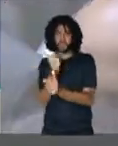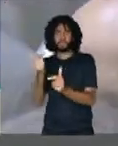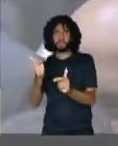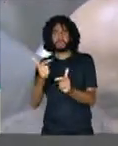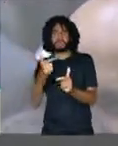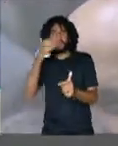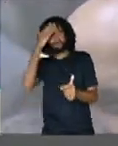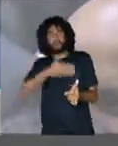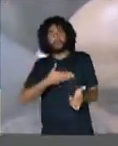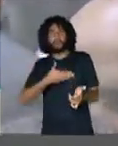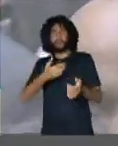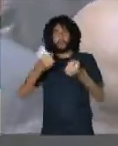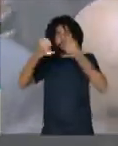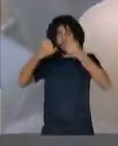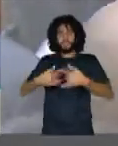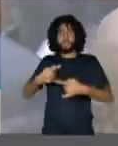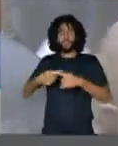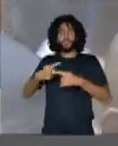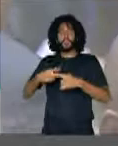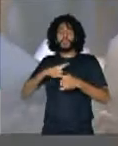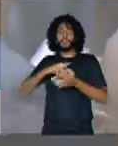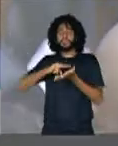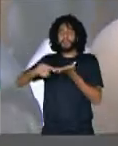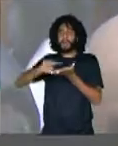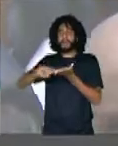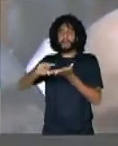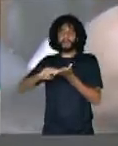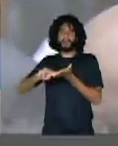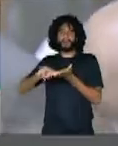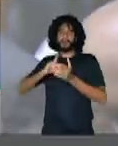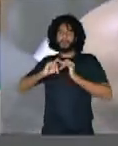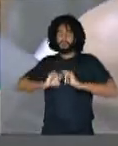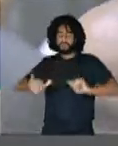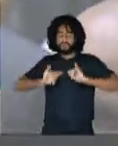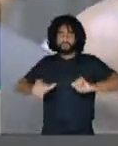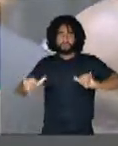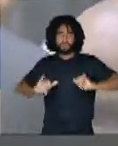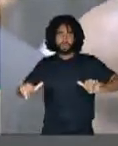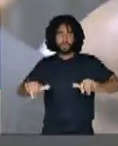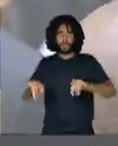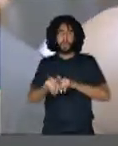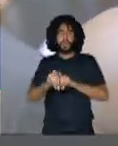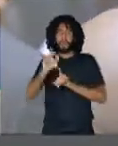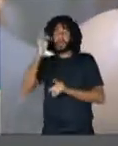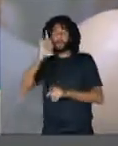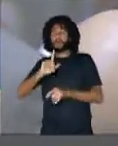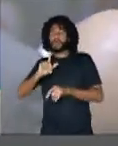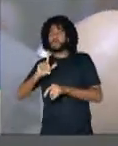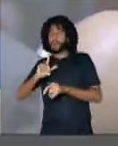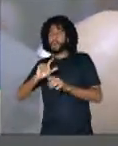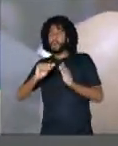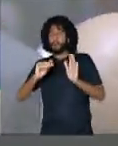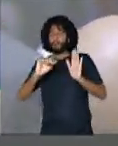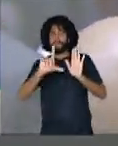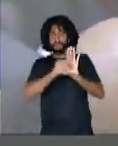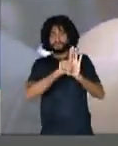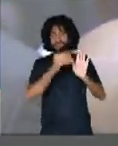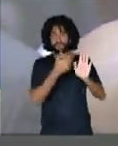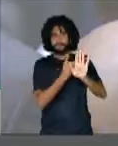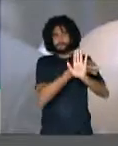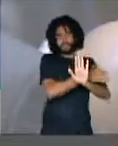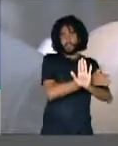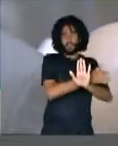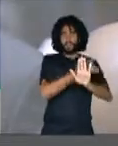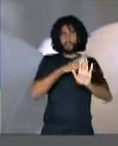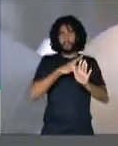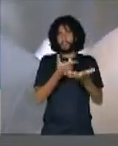argumento que quisesse esclarecer o fato das mensagens que foram vazadas e foram obtidas de forma ilegal. Um verdadeiro